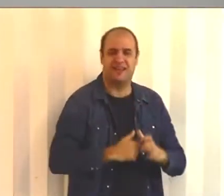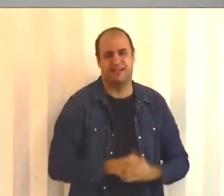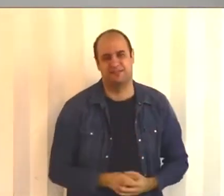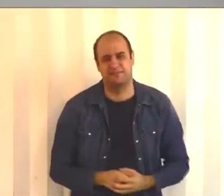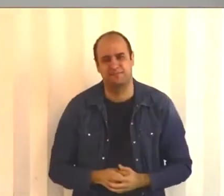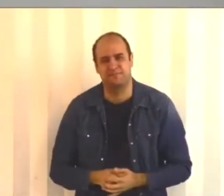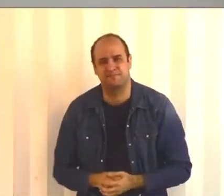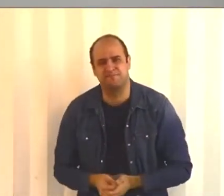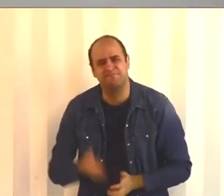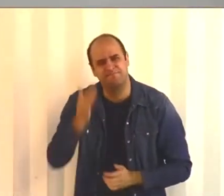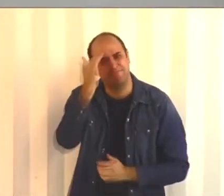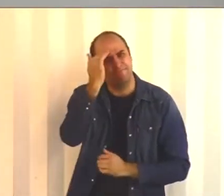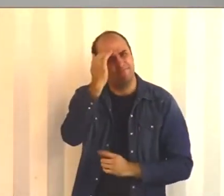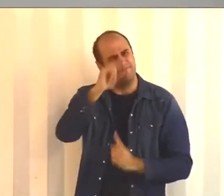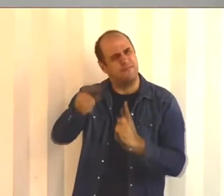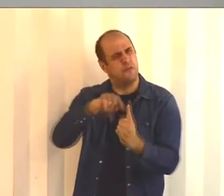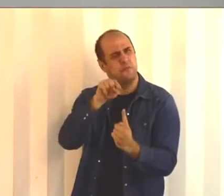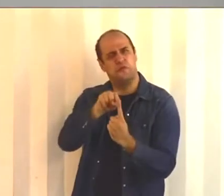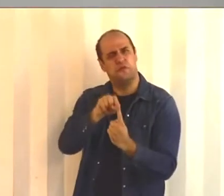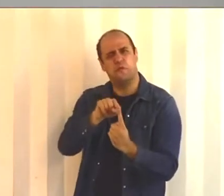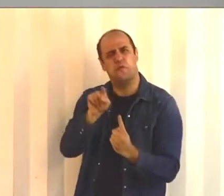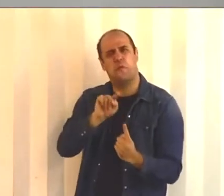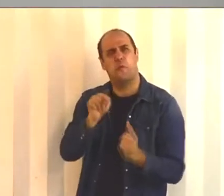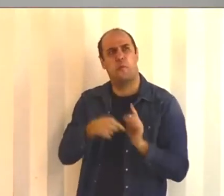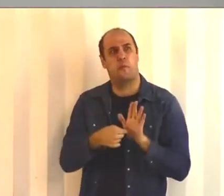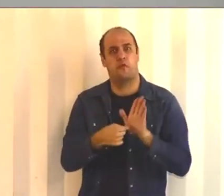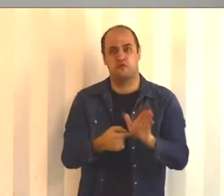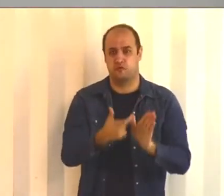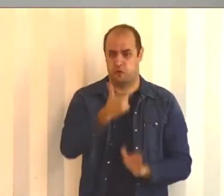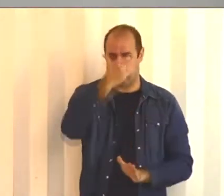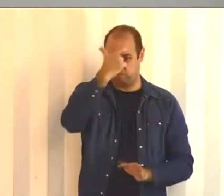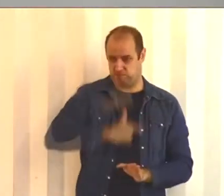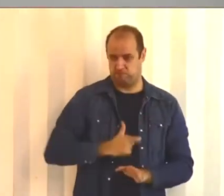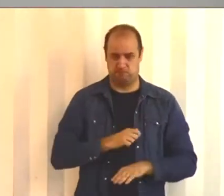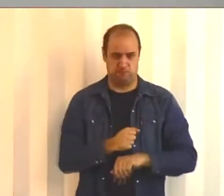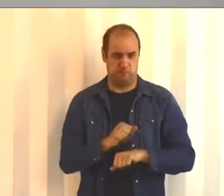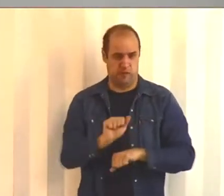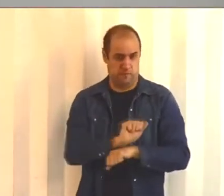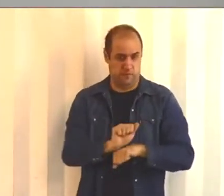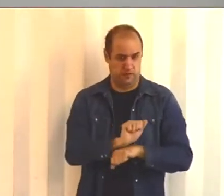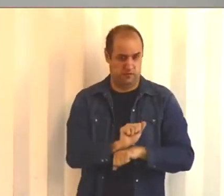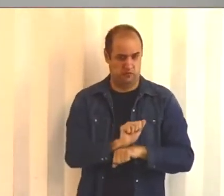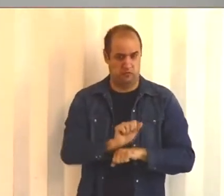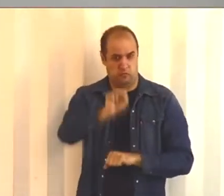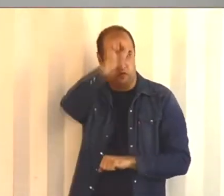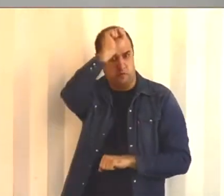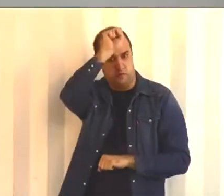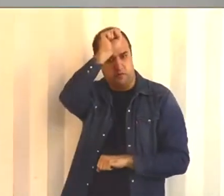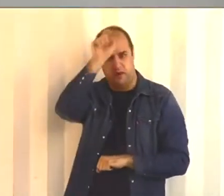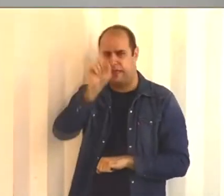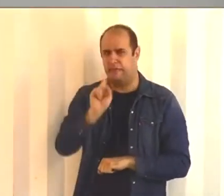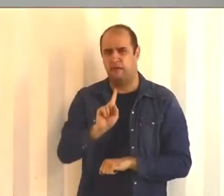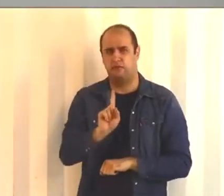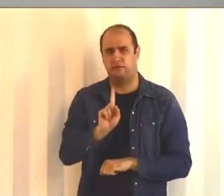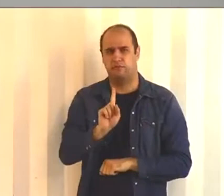objetivo dessa passagem não é mostrar tanto as atitudes de Abraão ou de Sara, mas mostrar quem Deus